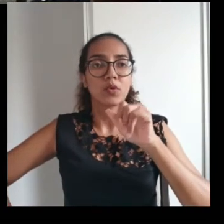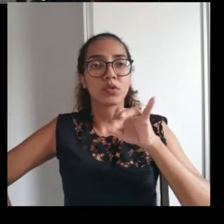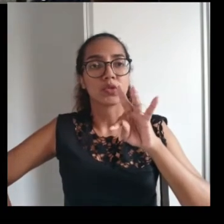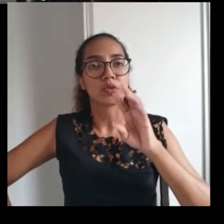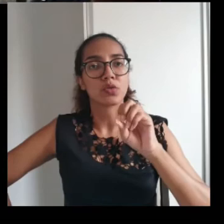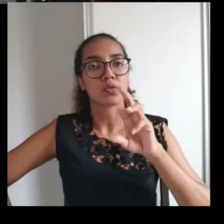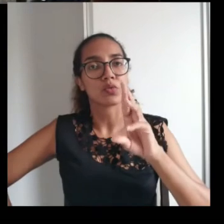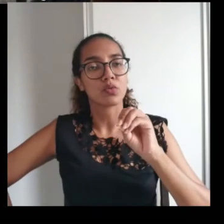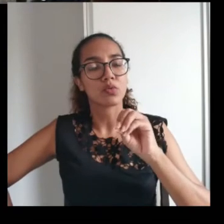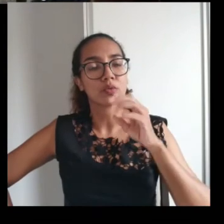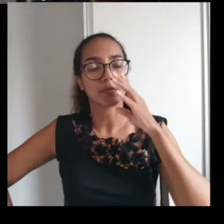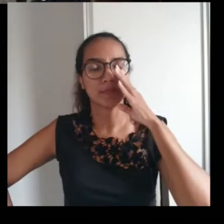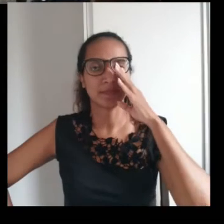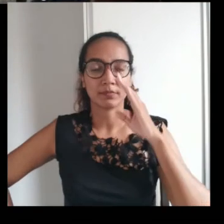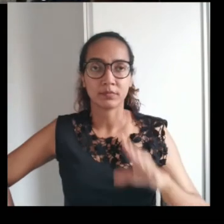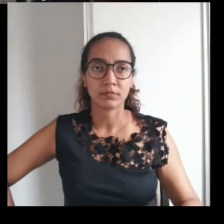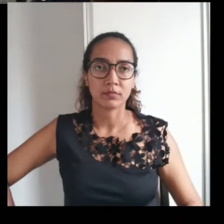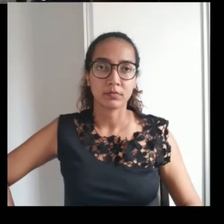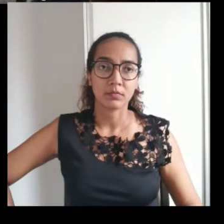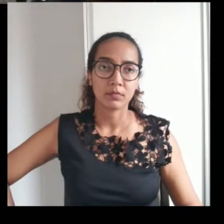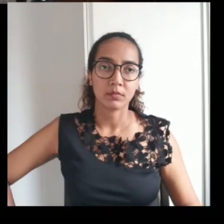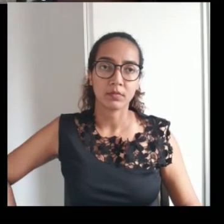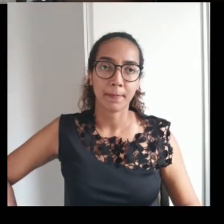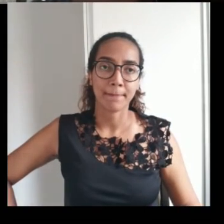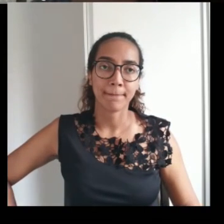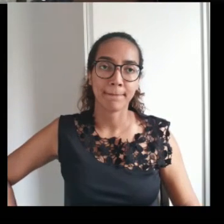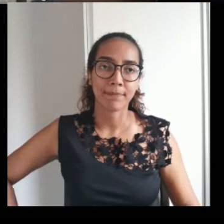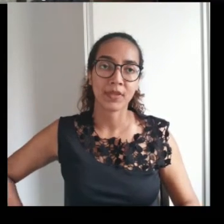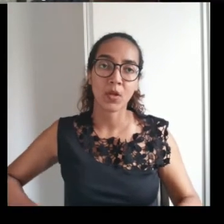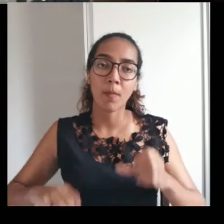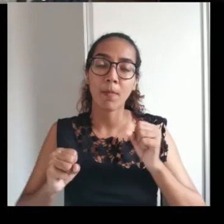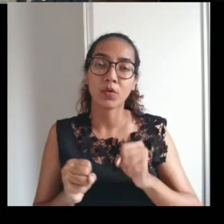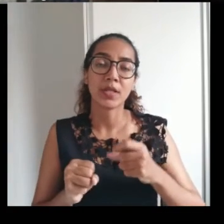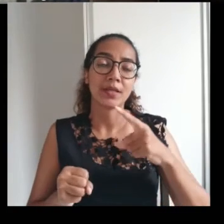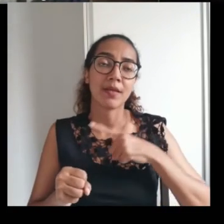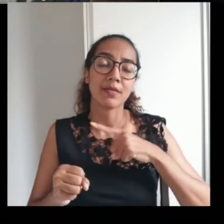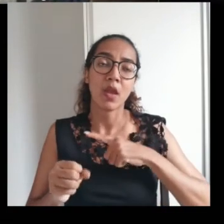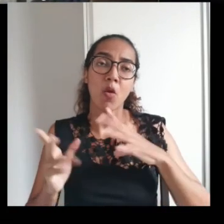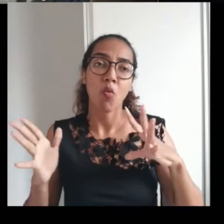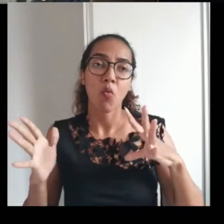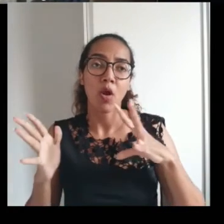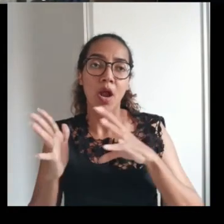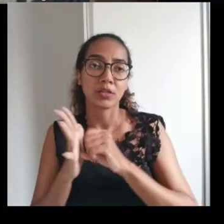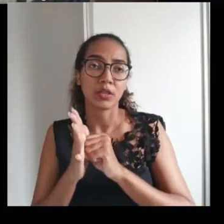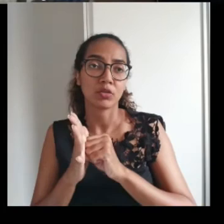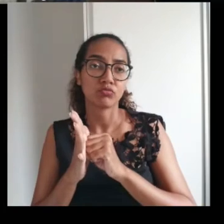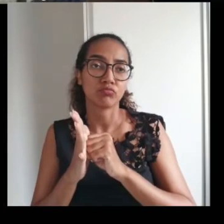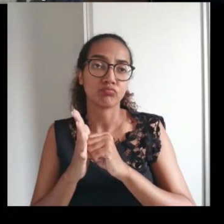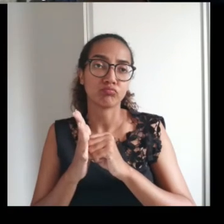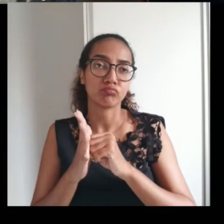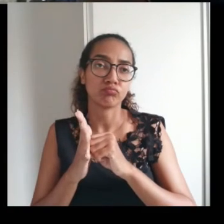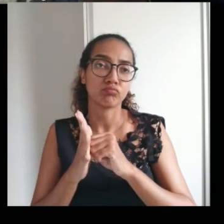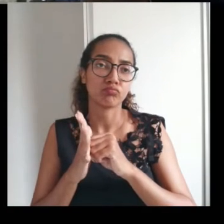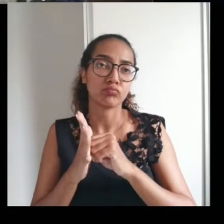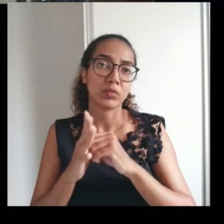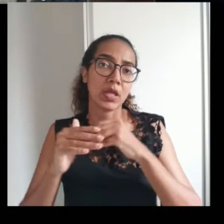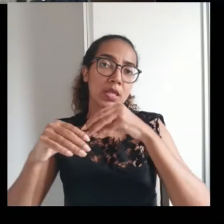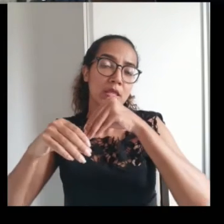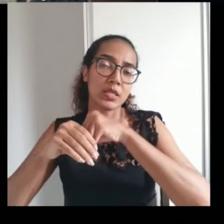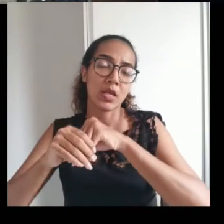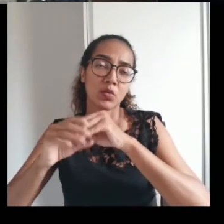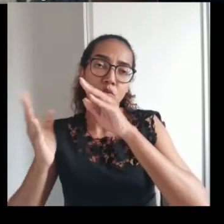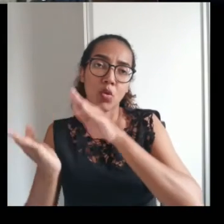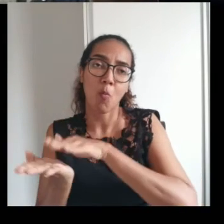exemplo, enfim, a gente poderia ter aqui o cadastro, né, de contas dentro de um pacote ou não. E aí eu tenho aqui um outro